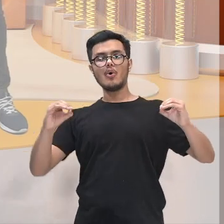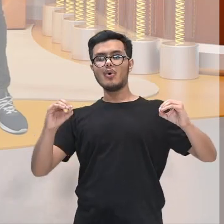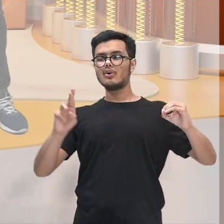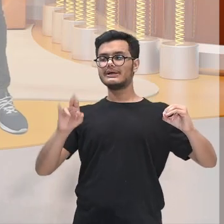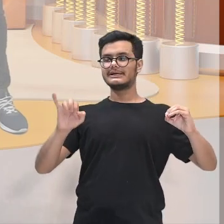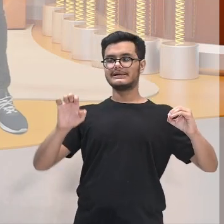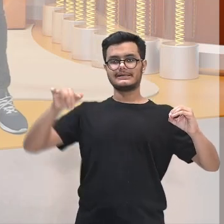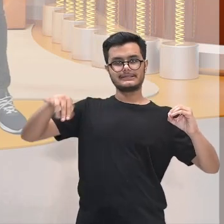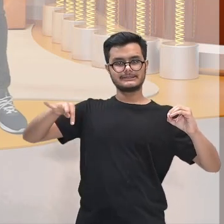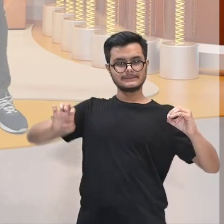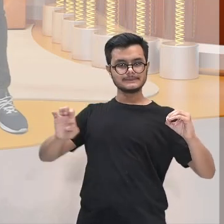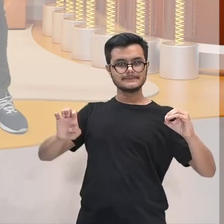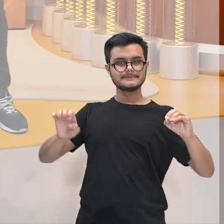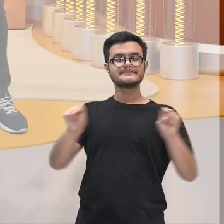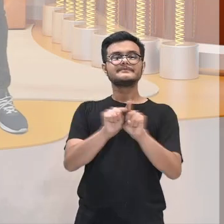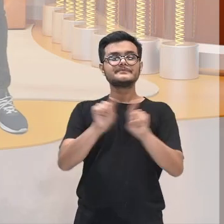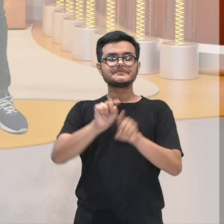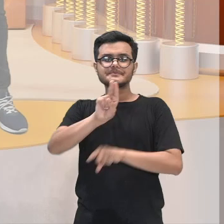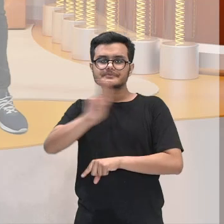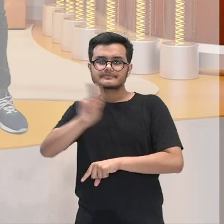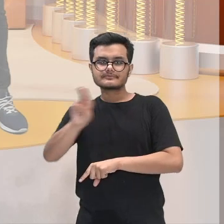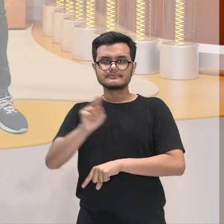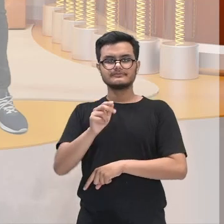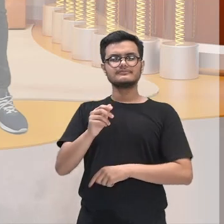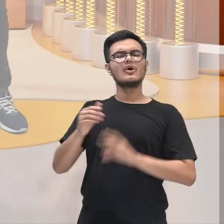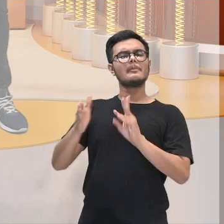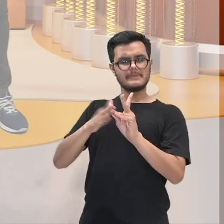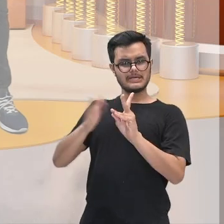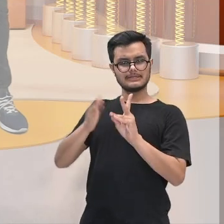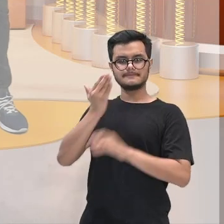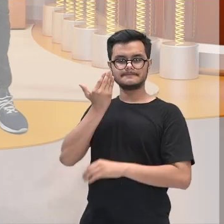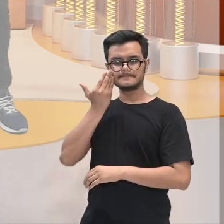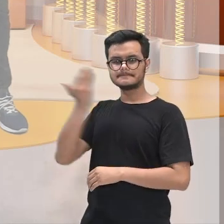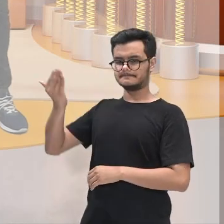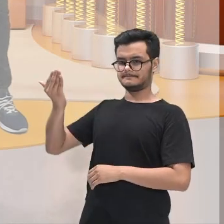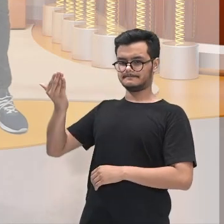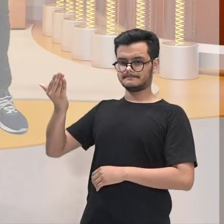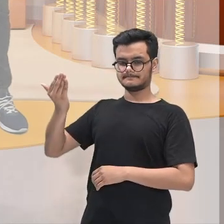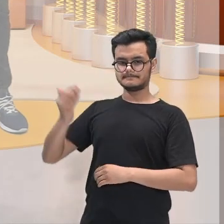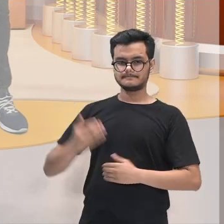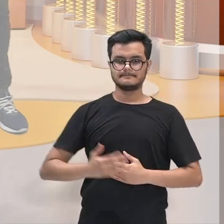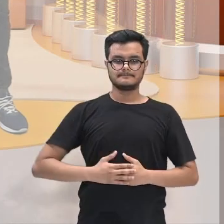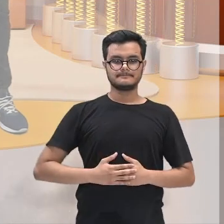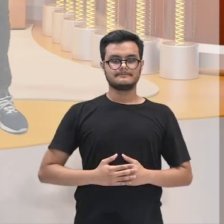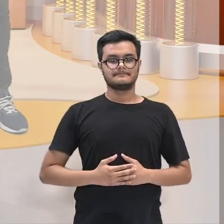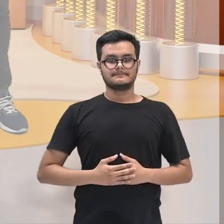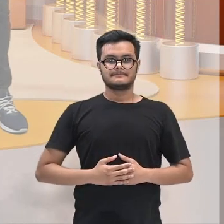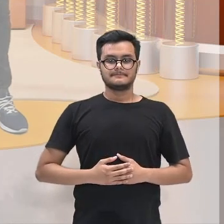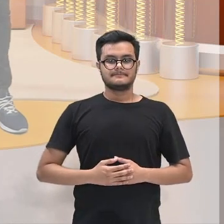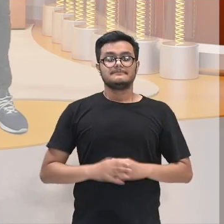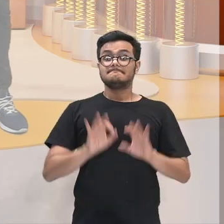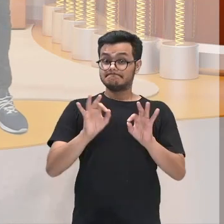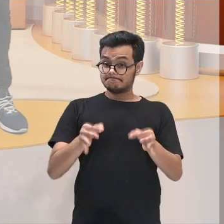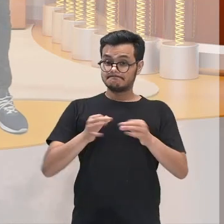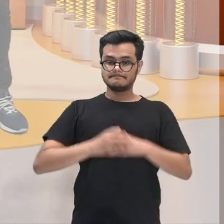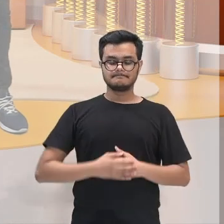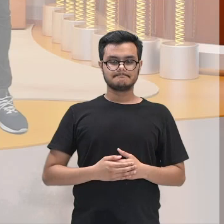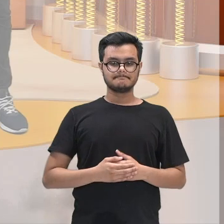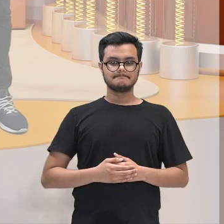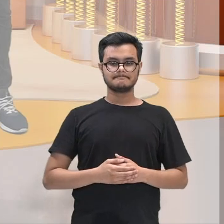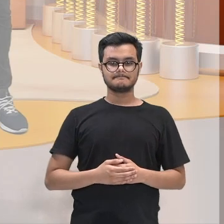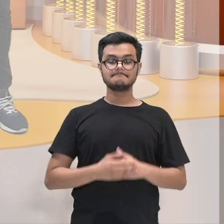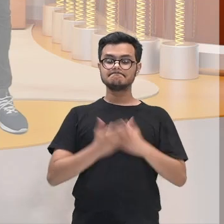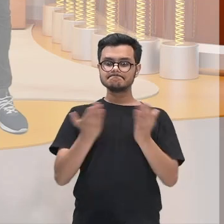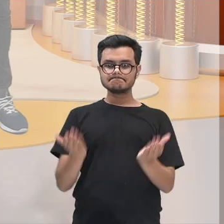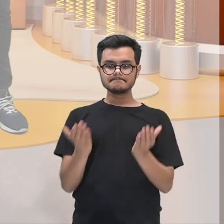Aruac, os Baniuá, acho que é assim que se pronuncia, e os Yanomamis, certo, galerinha? Então, olha